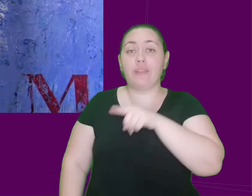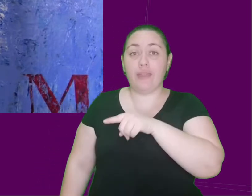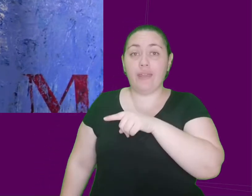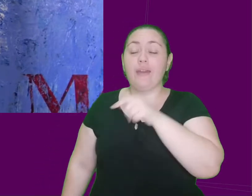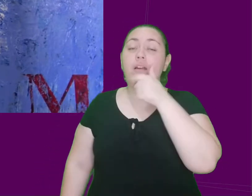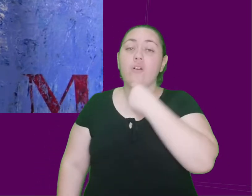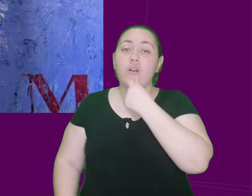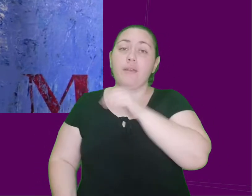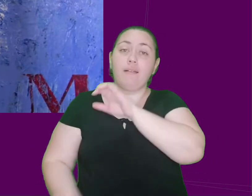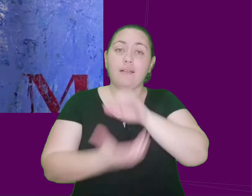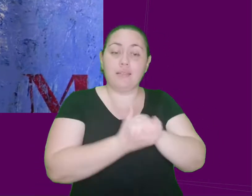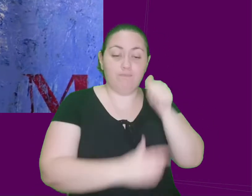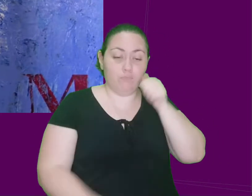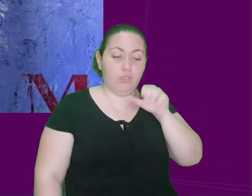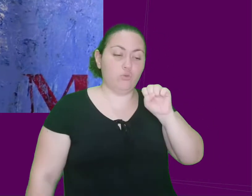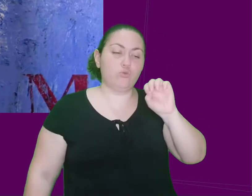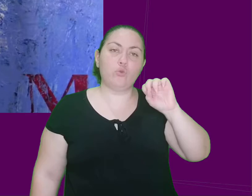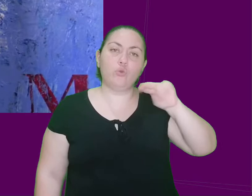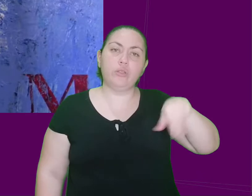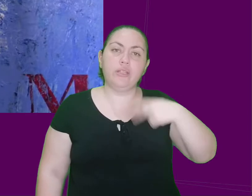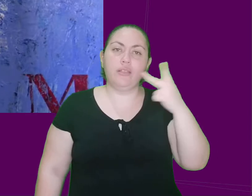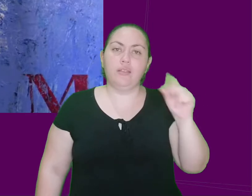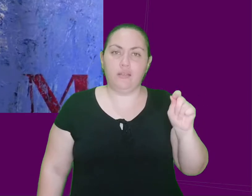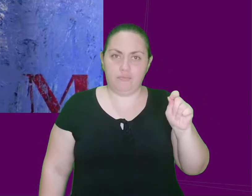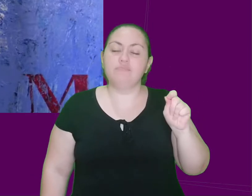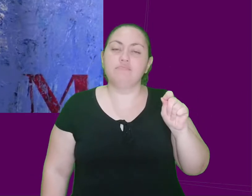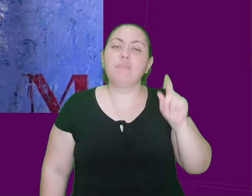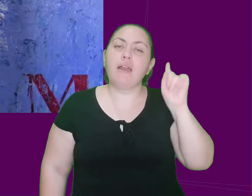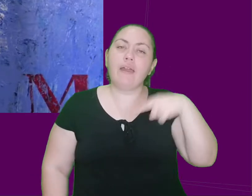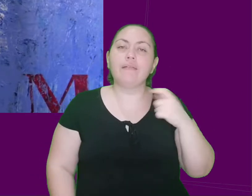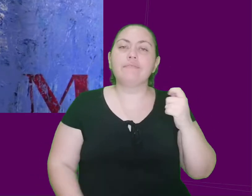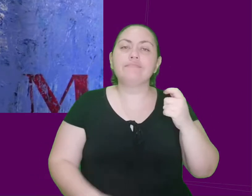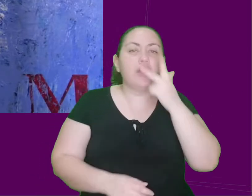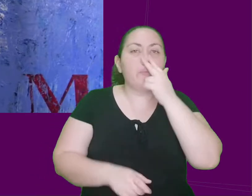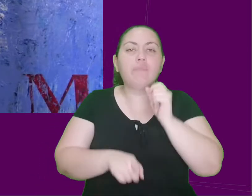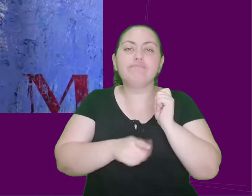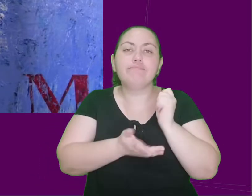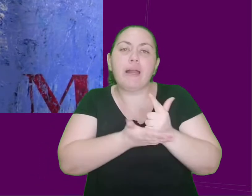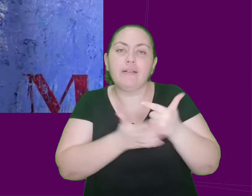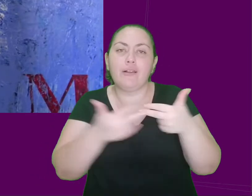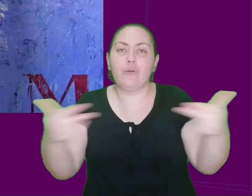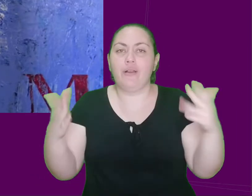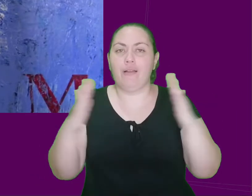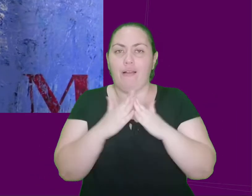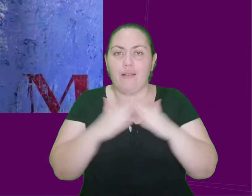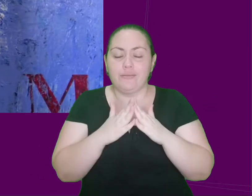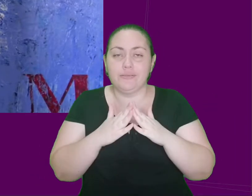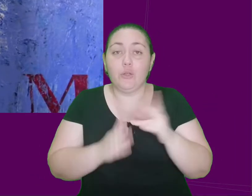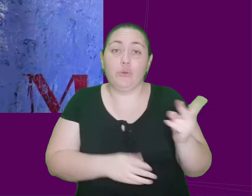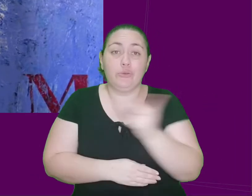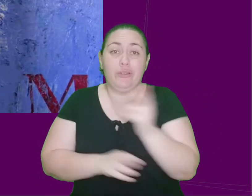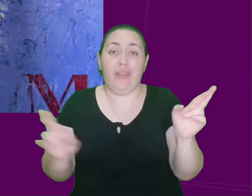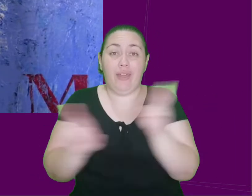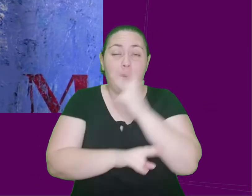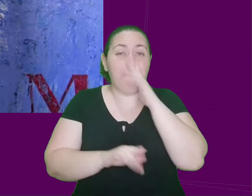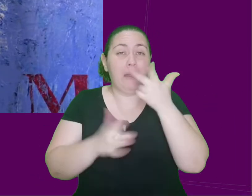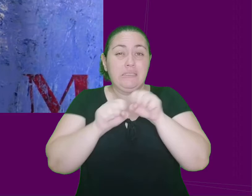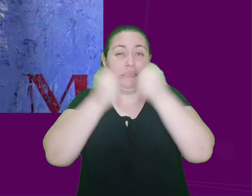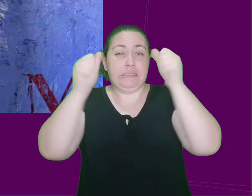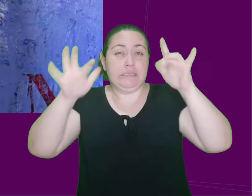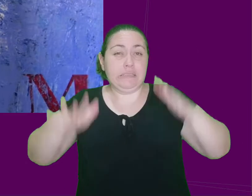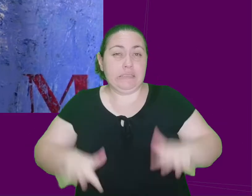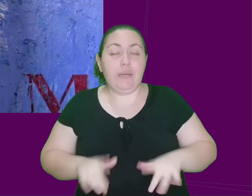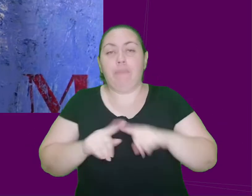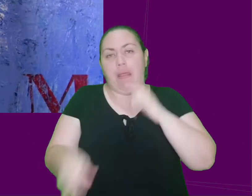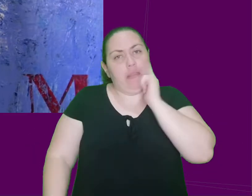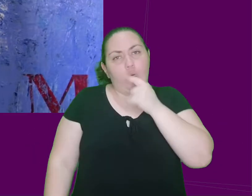com Soninha, quem sustenta a casa, e a relação dos 2 parece desmoronar, fato não comentado pelo